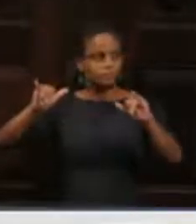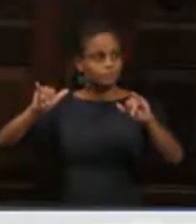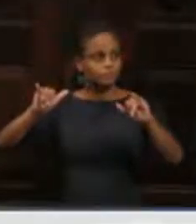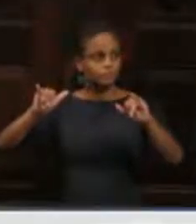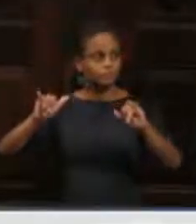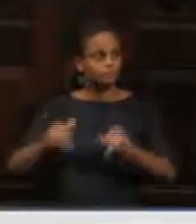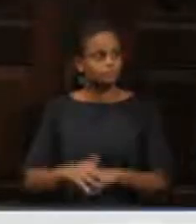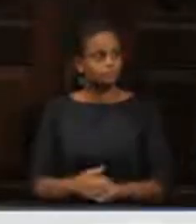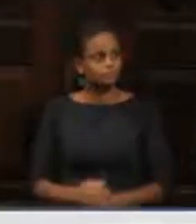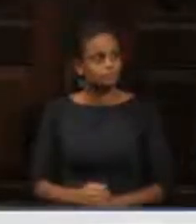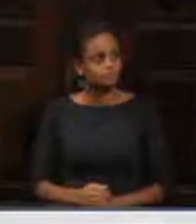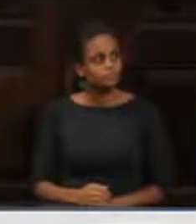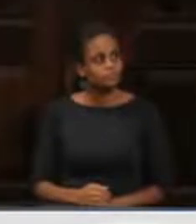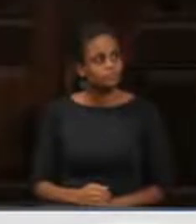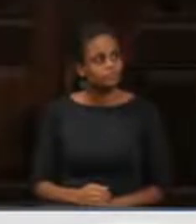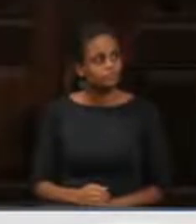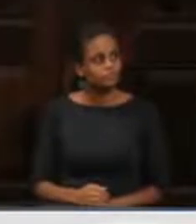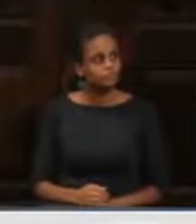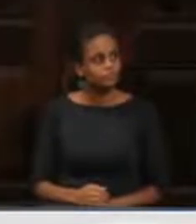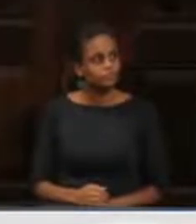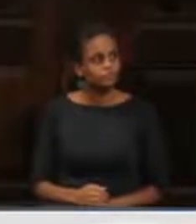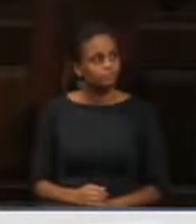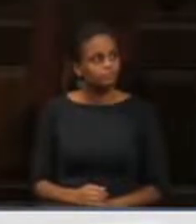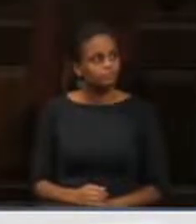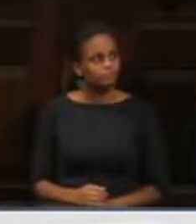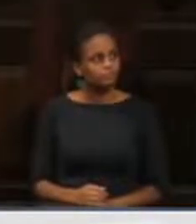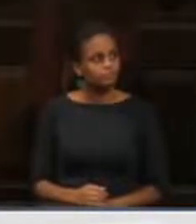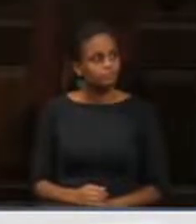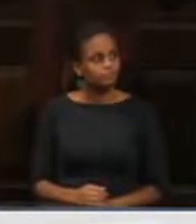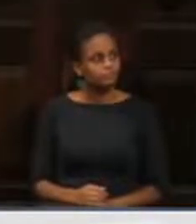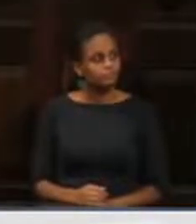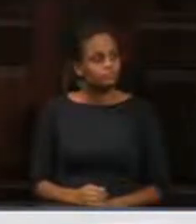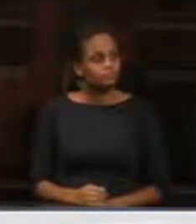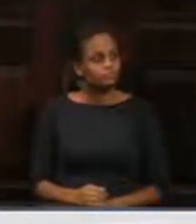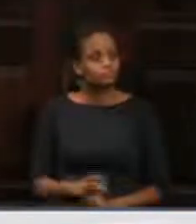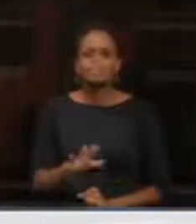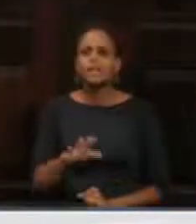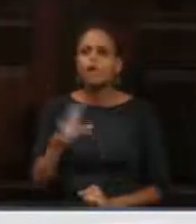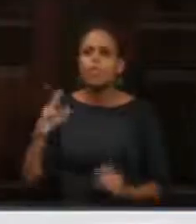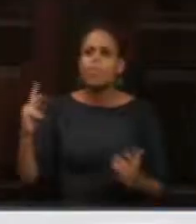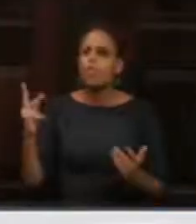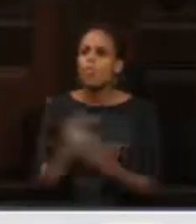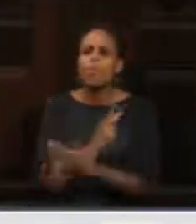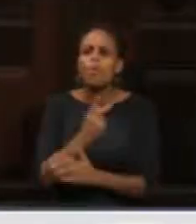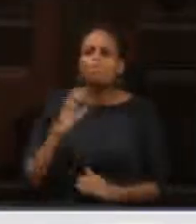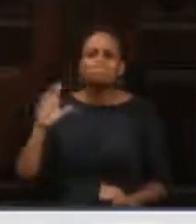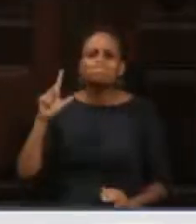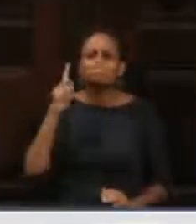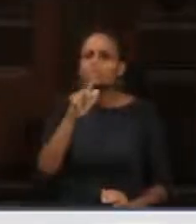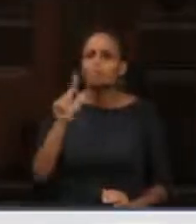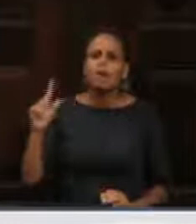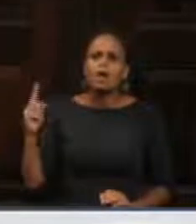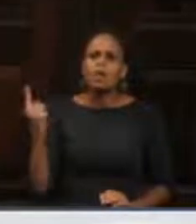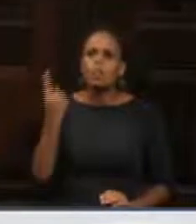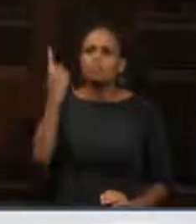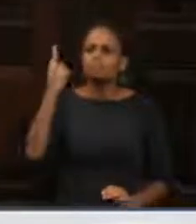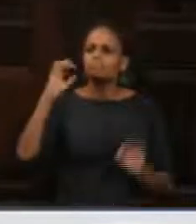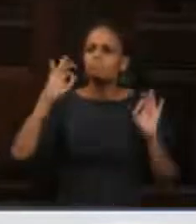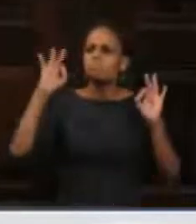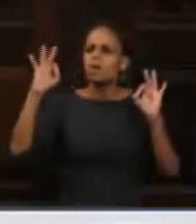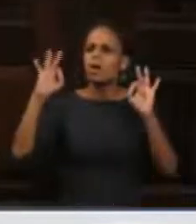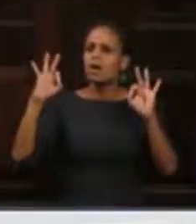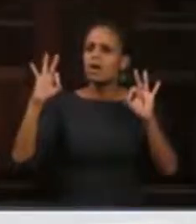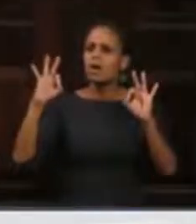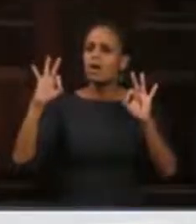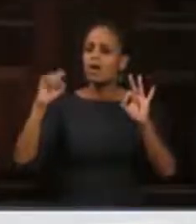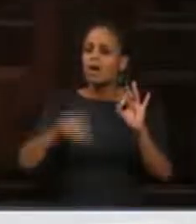E por incrível que pareça, eu consegui algo extraordinário. O prefeito da